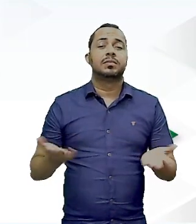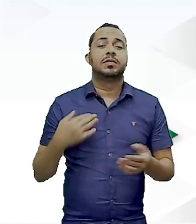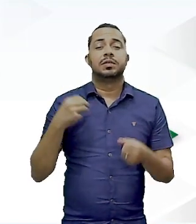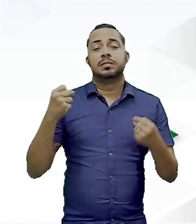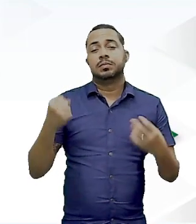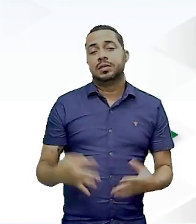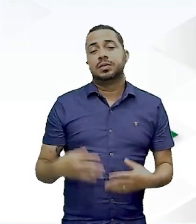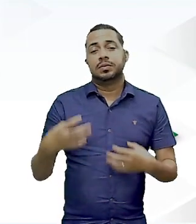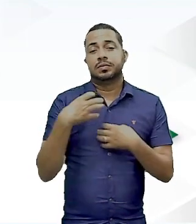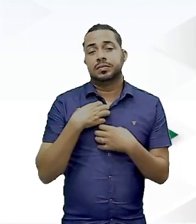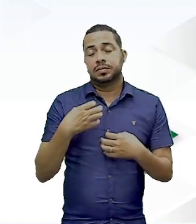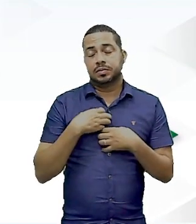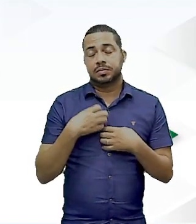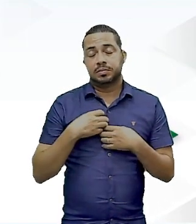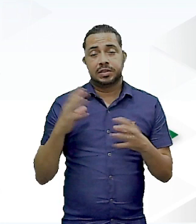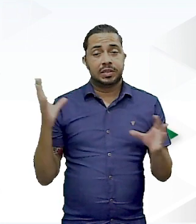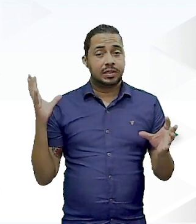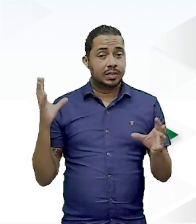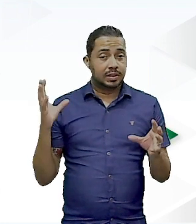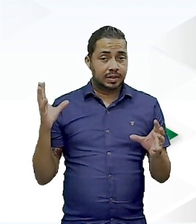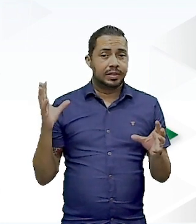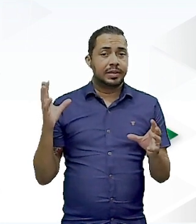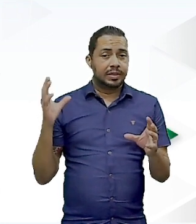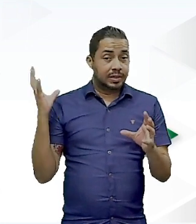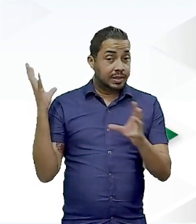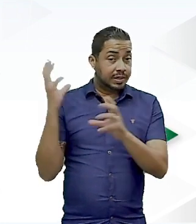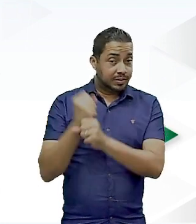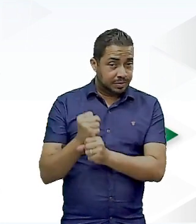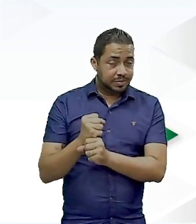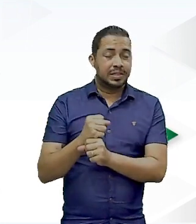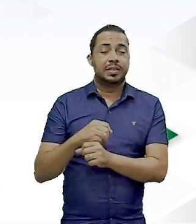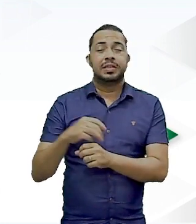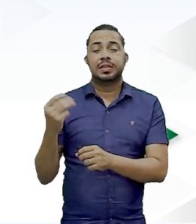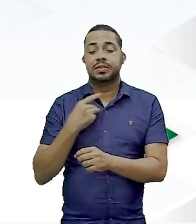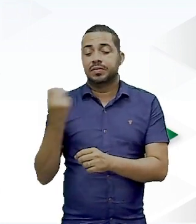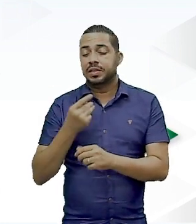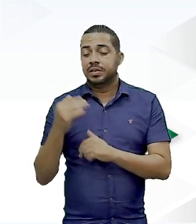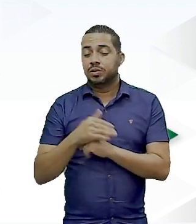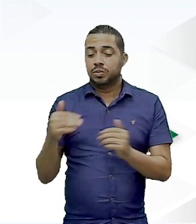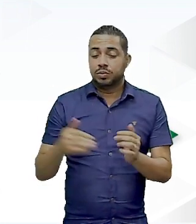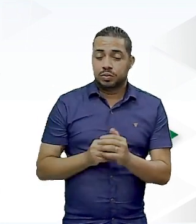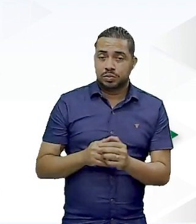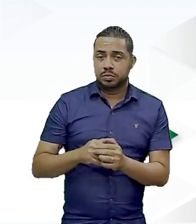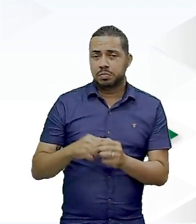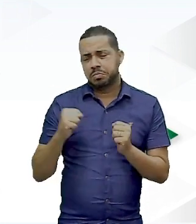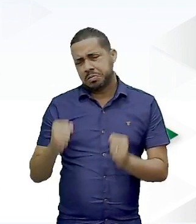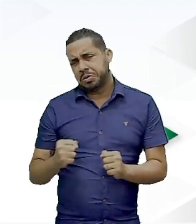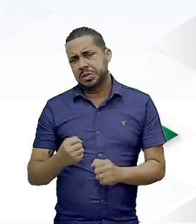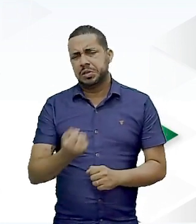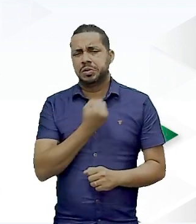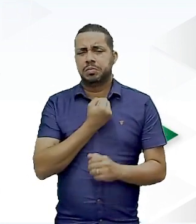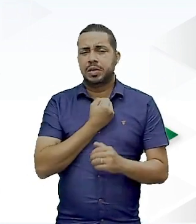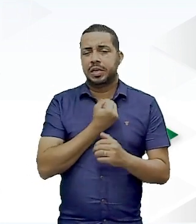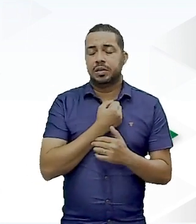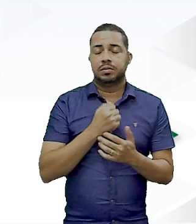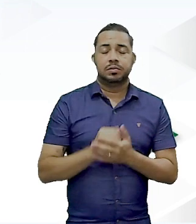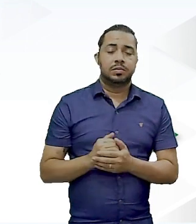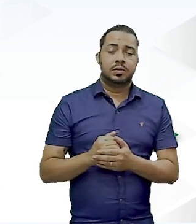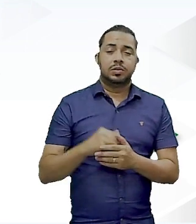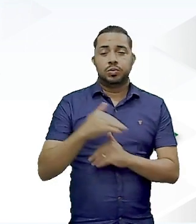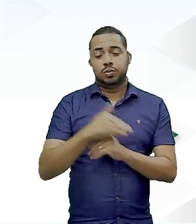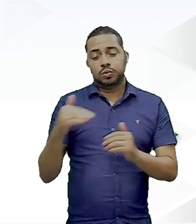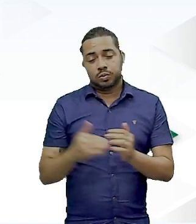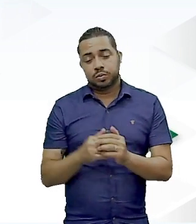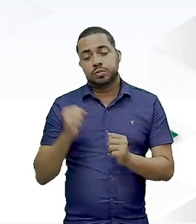para vocês de forma resumida, porque eu já falei de parte todo. No lugar da parte pode ser numerador, no lugar do todo pode